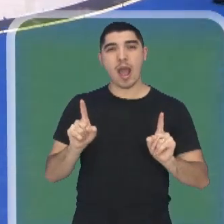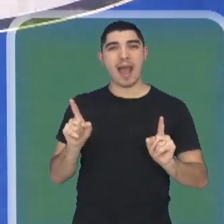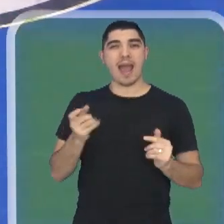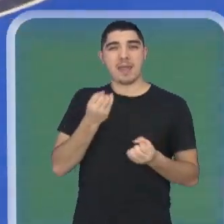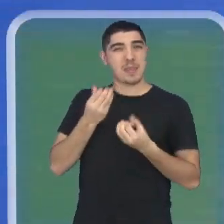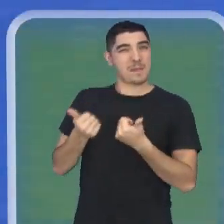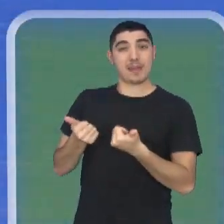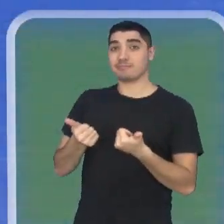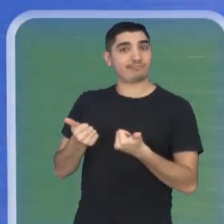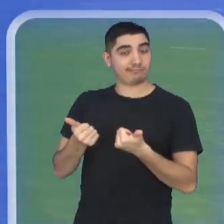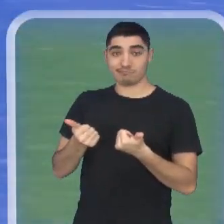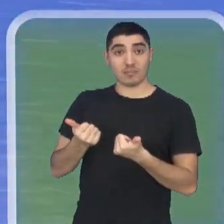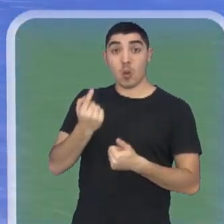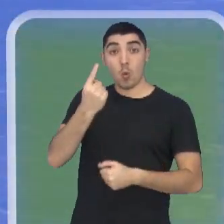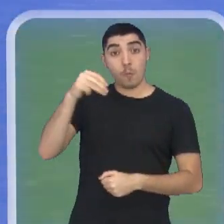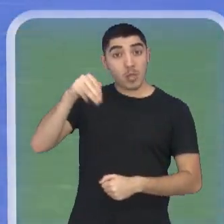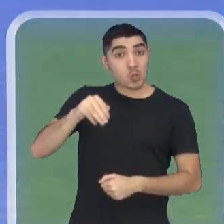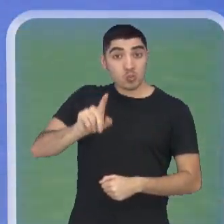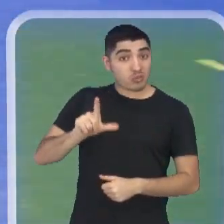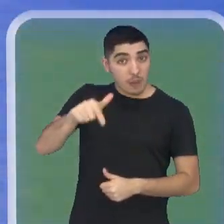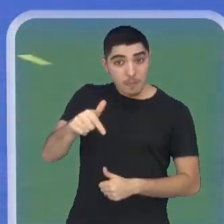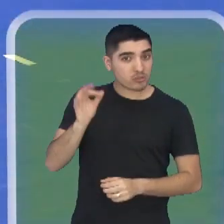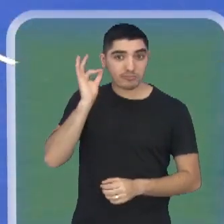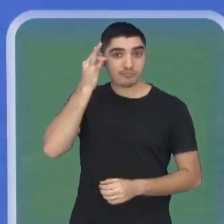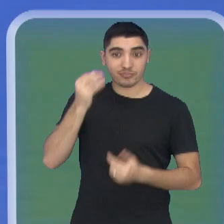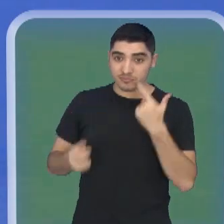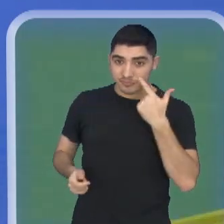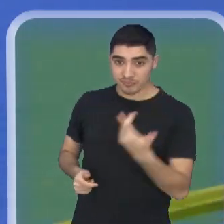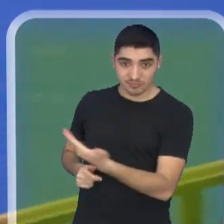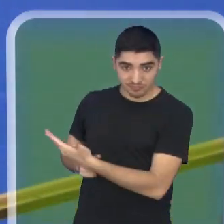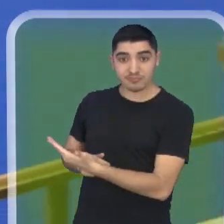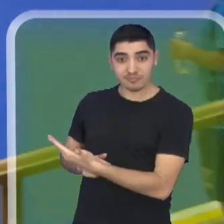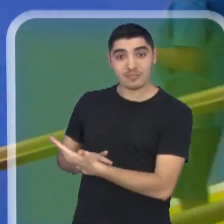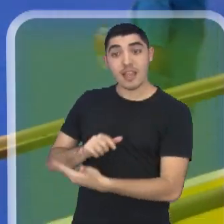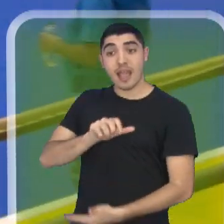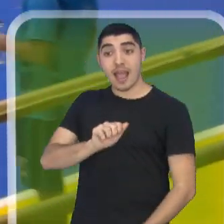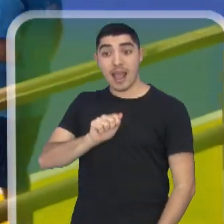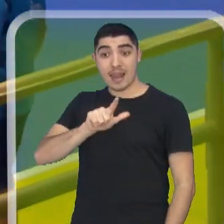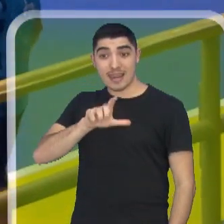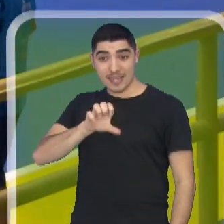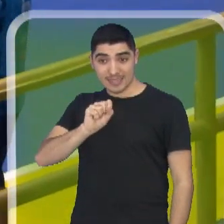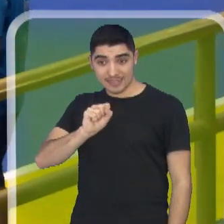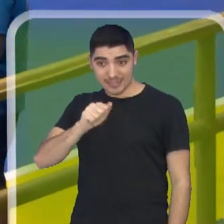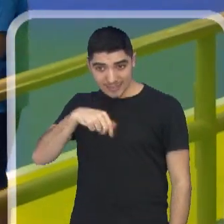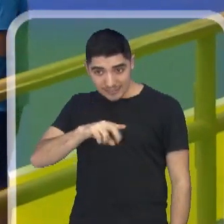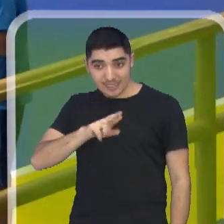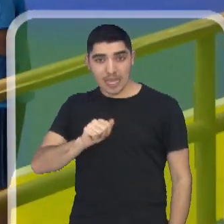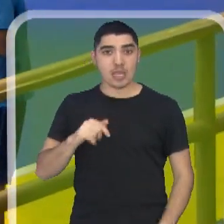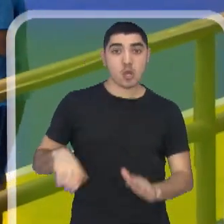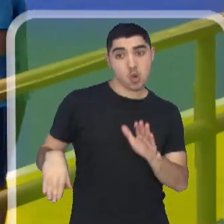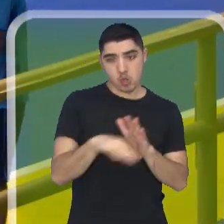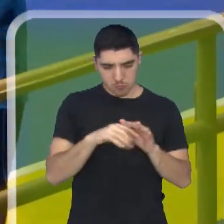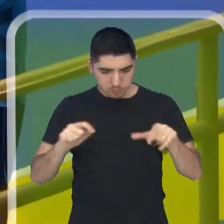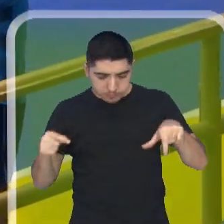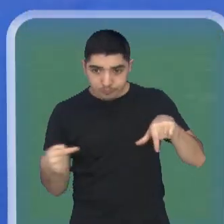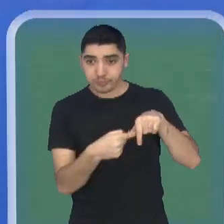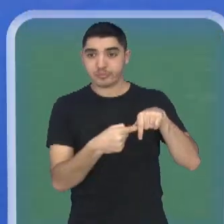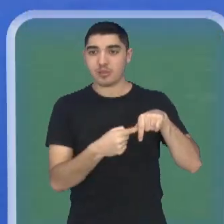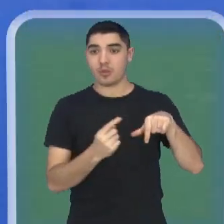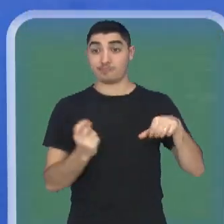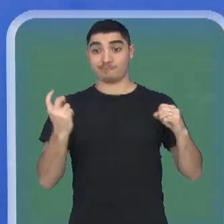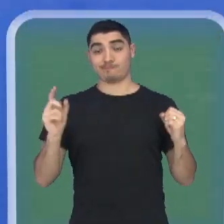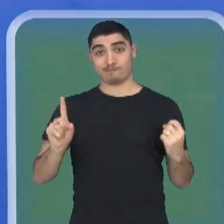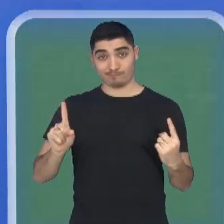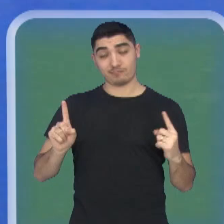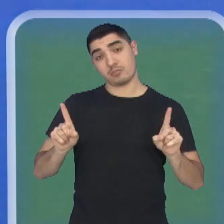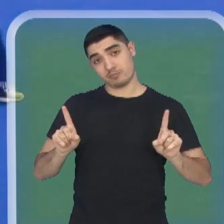muito. 1 minuto e meio depois, a Alessandra recebeu o passe e chutou no canto, fazendo o segundo da ADEF. Com